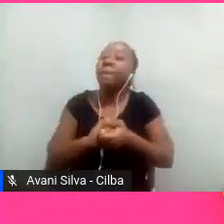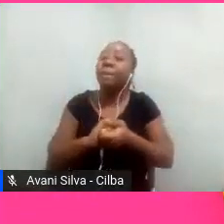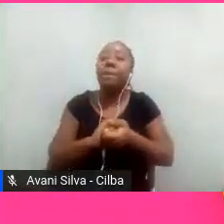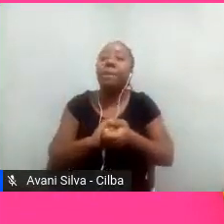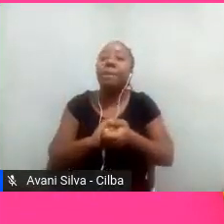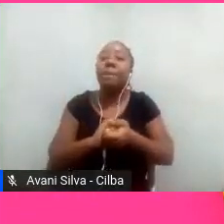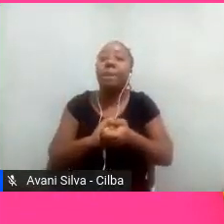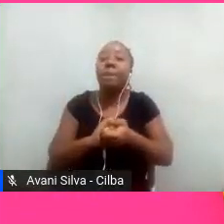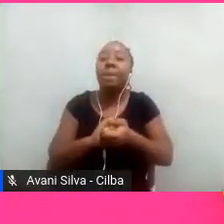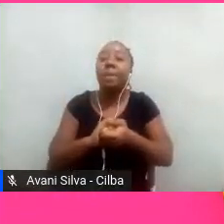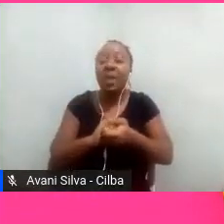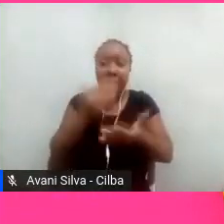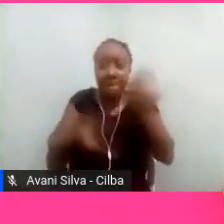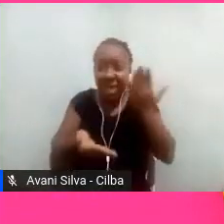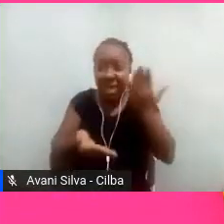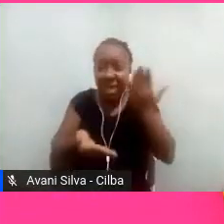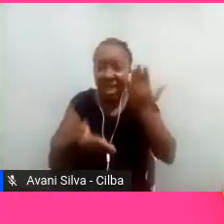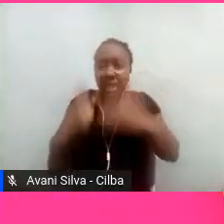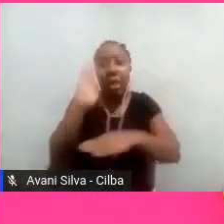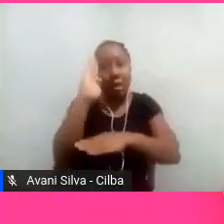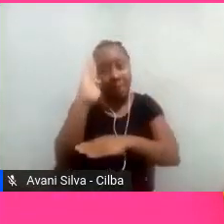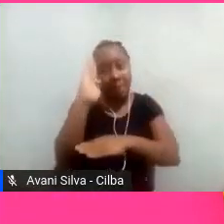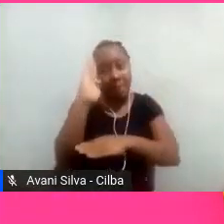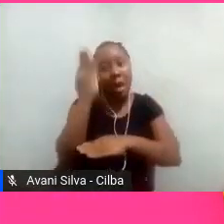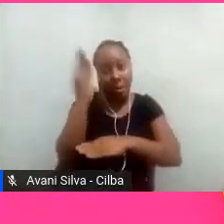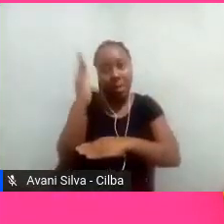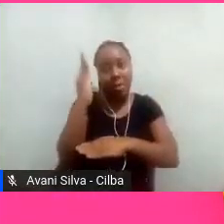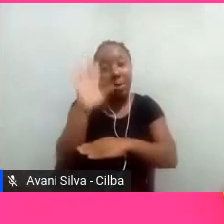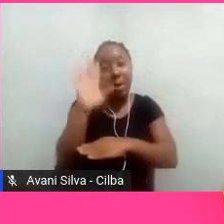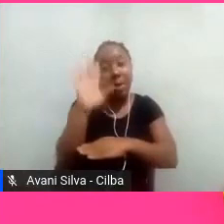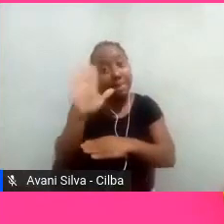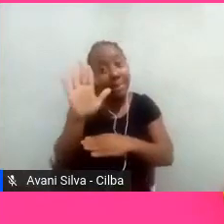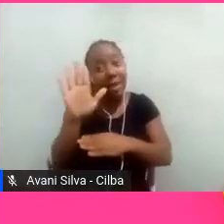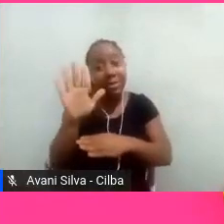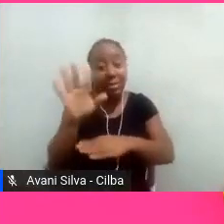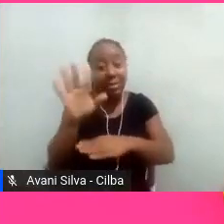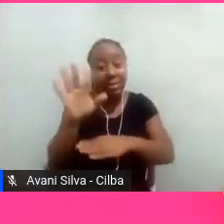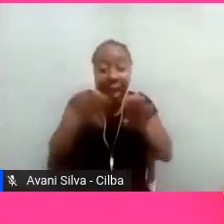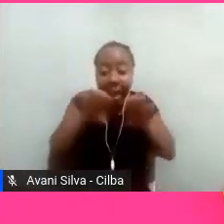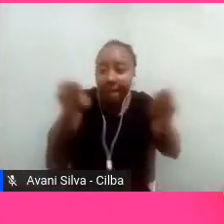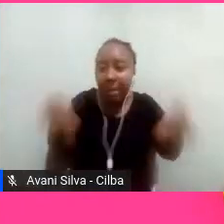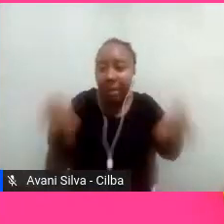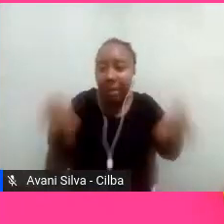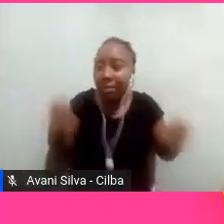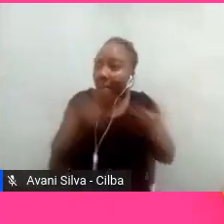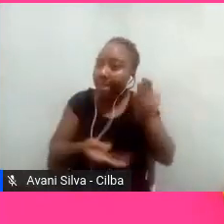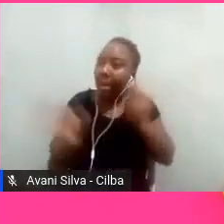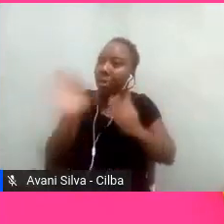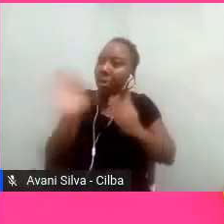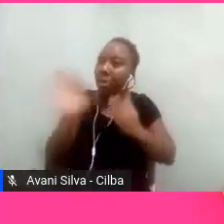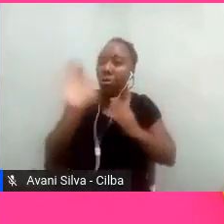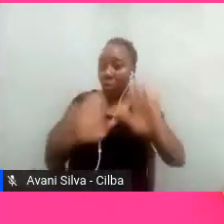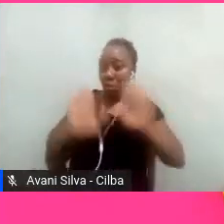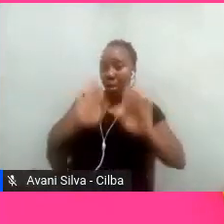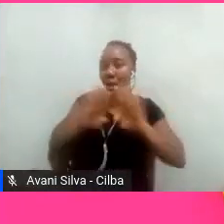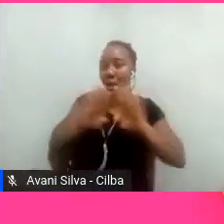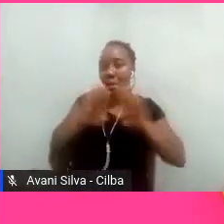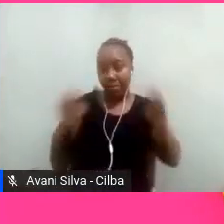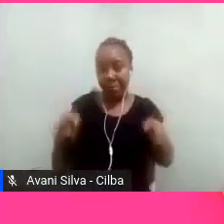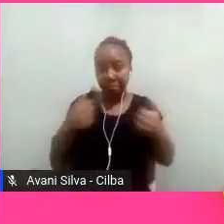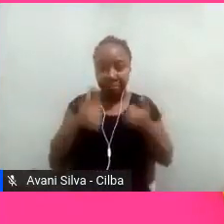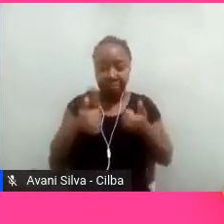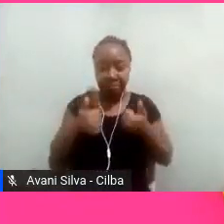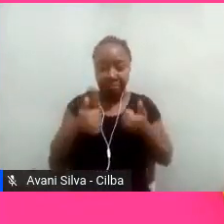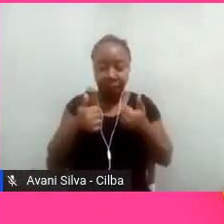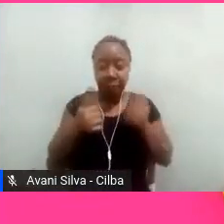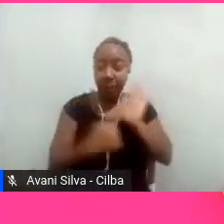estragar a madeira, mas você não vai estragar a sua mesa fazendo isso, tá bom? E só para mostrar uma coisa interessante,